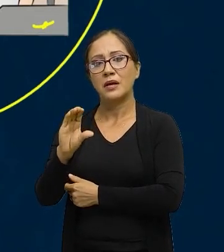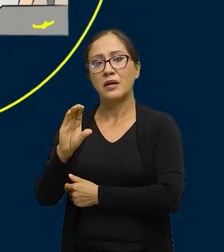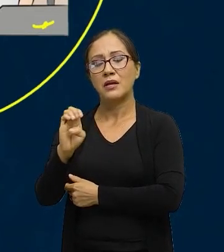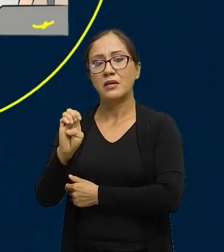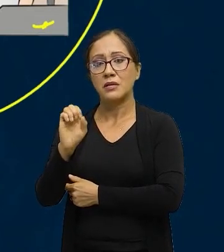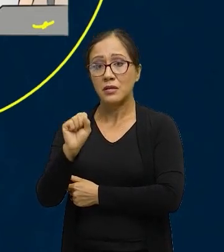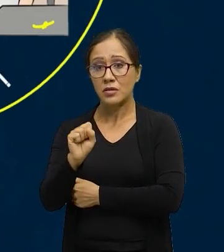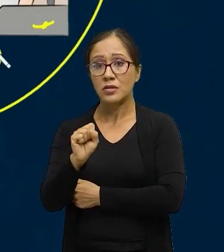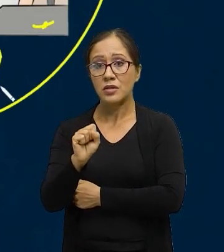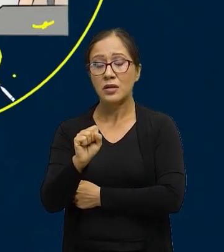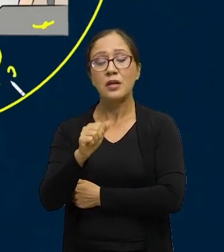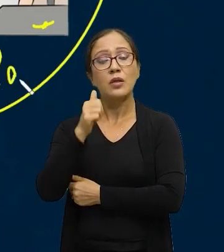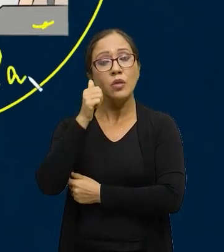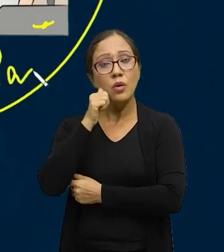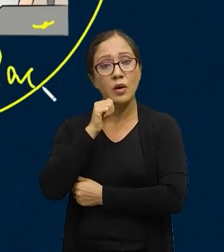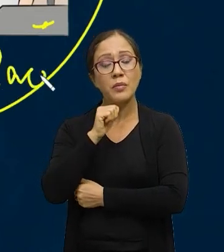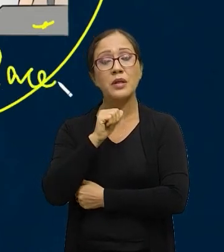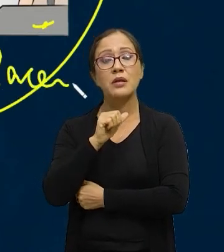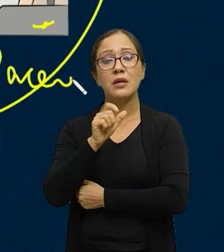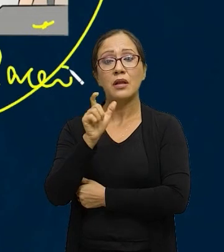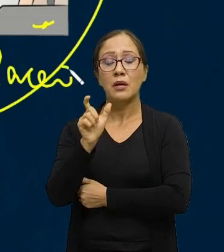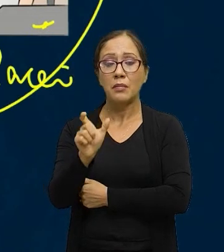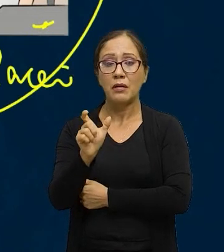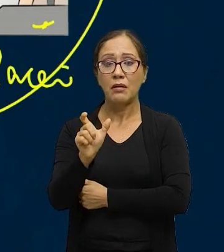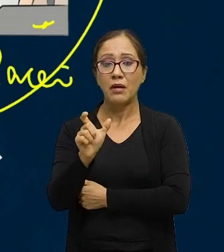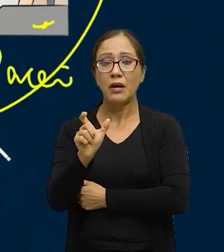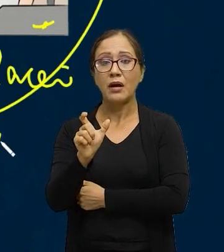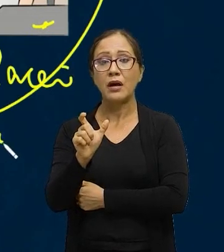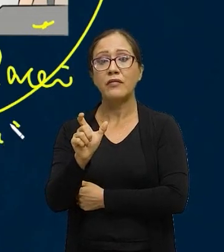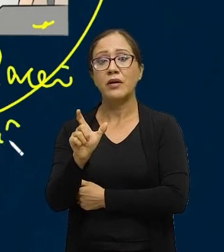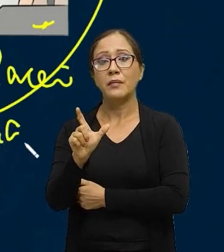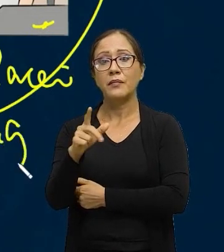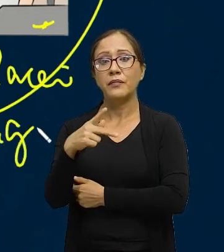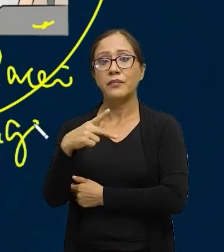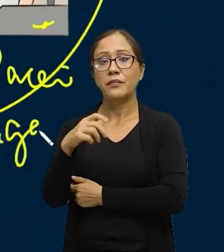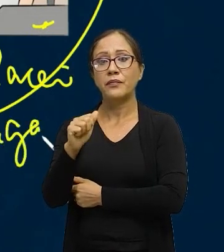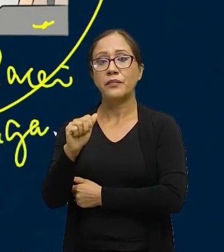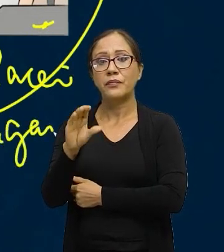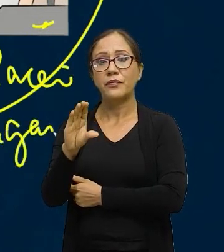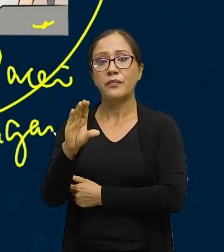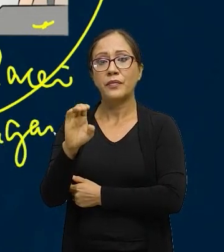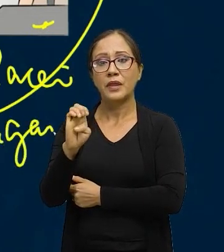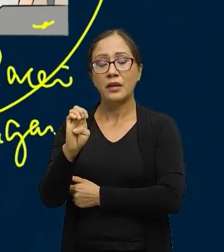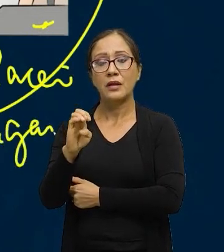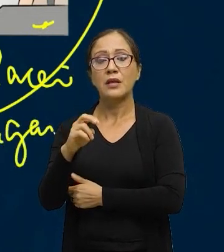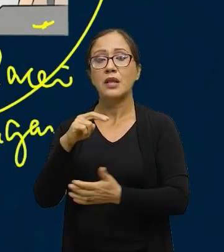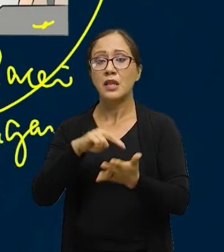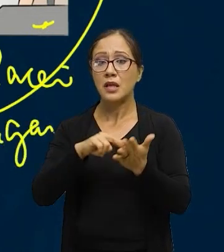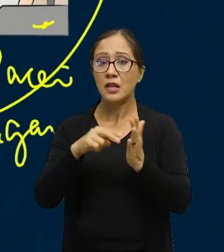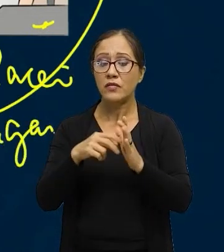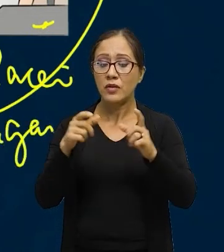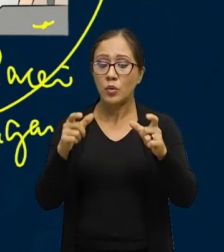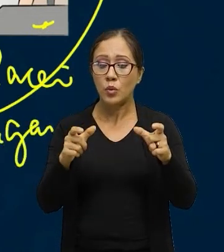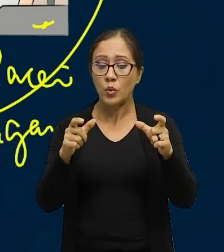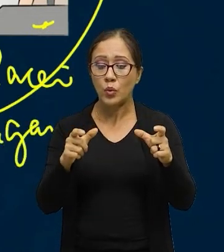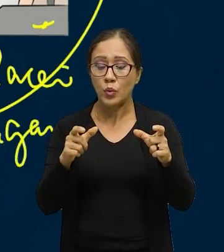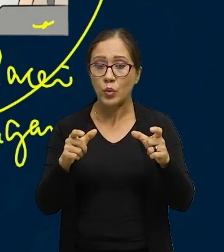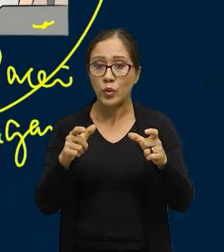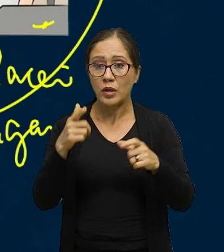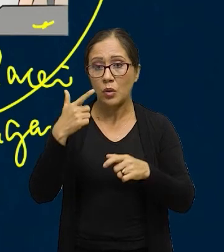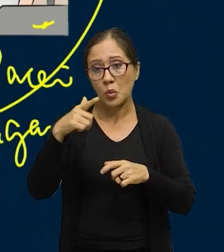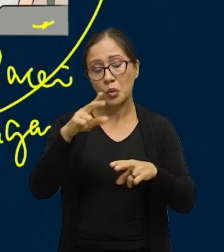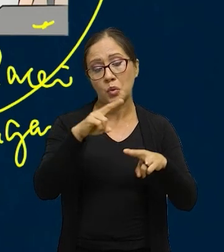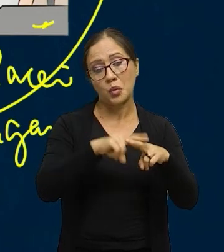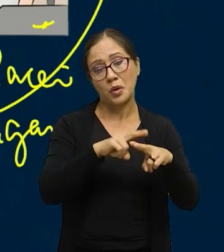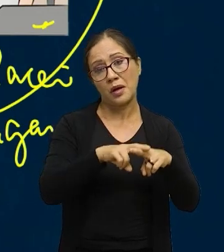para ela, esse place seria o lugar como uma outra